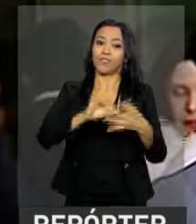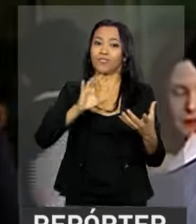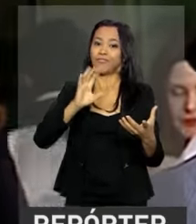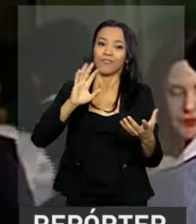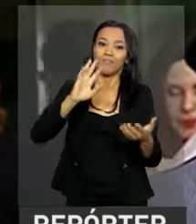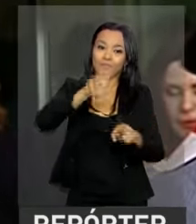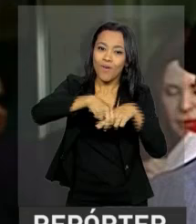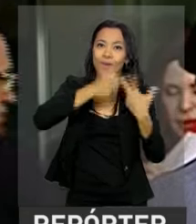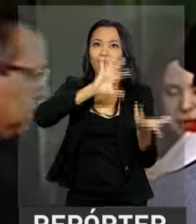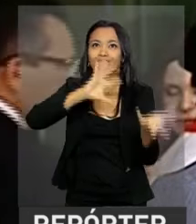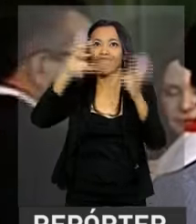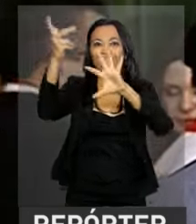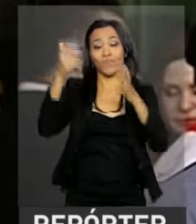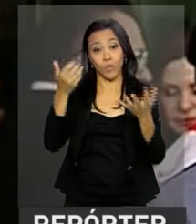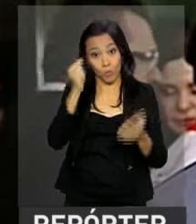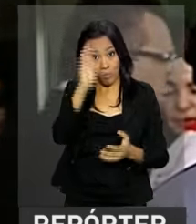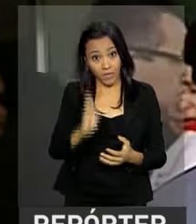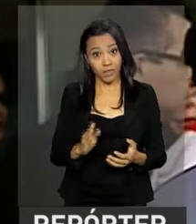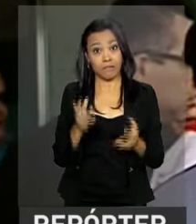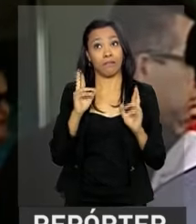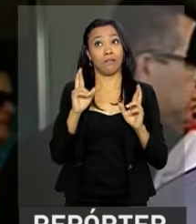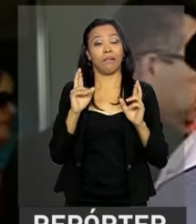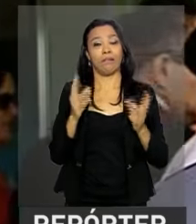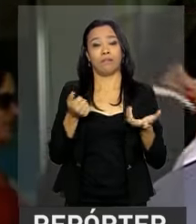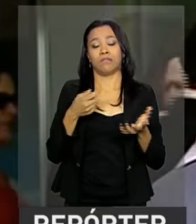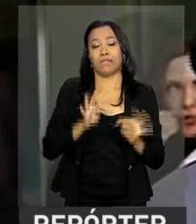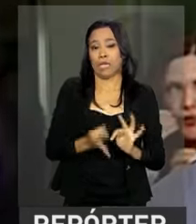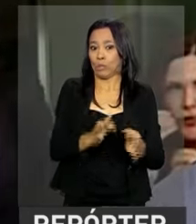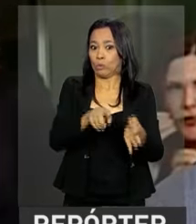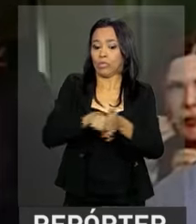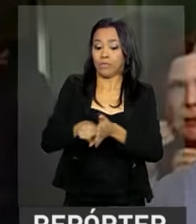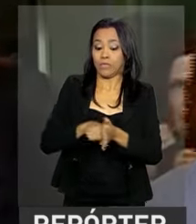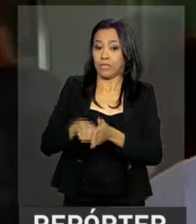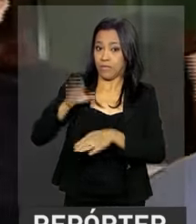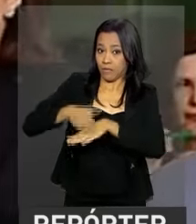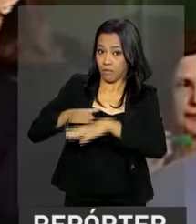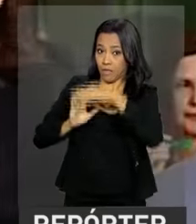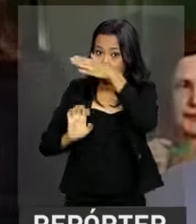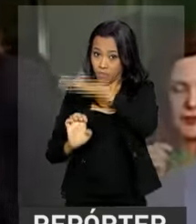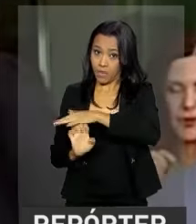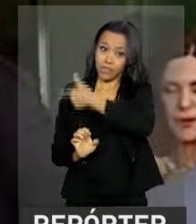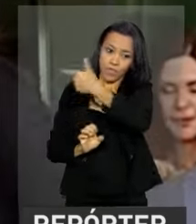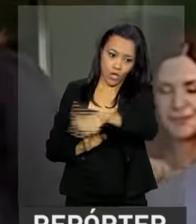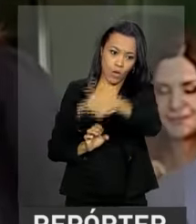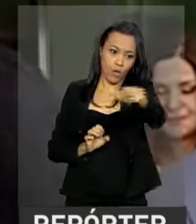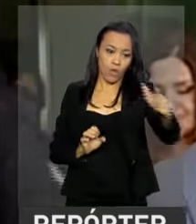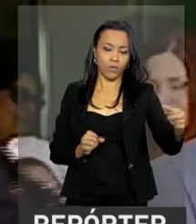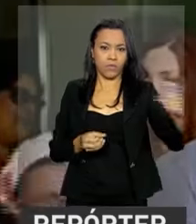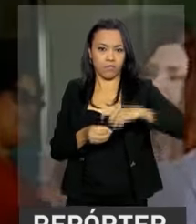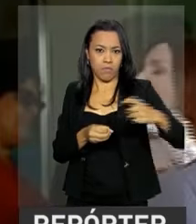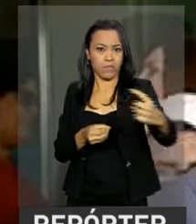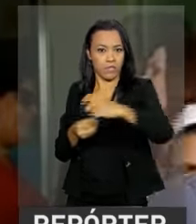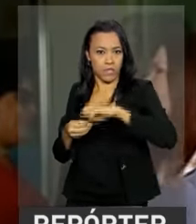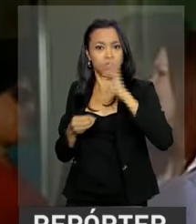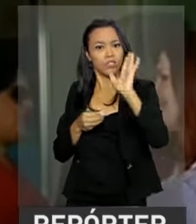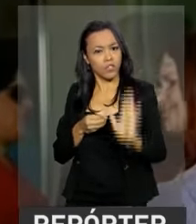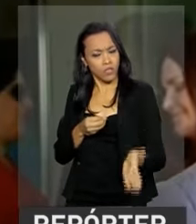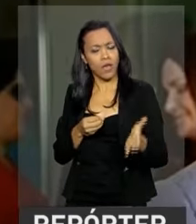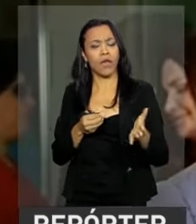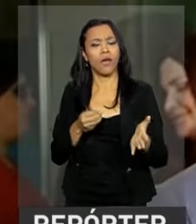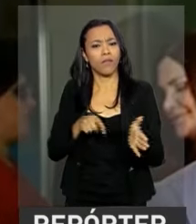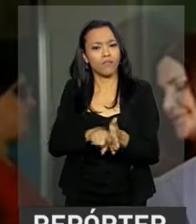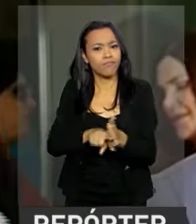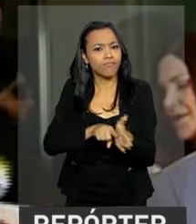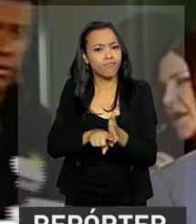de clima o brasil graças a tecnologias desenvolvidas pela embrapa e pelas nossas instituições parceiras já desenvolveu